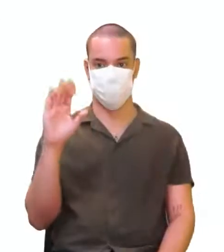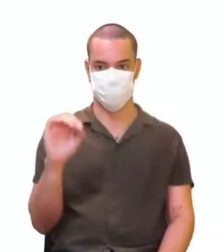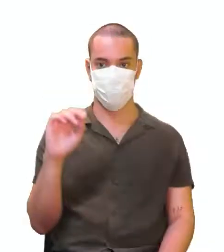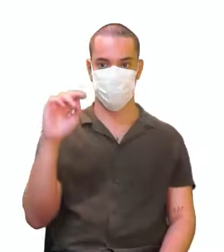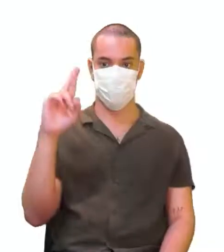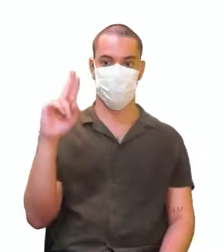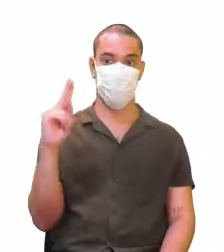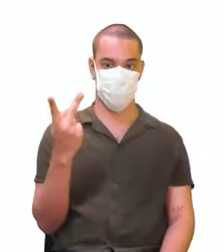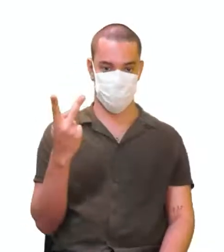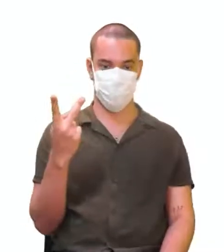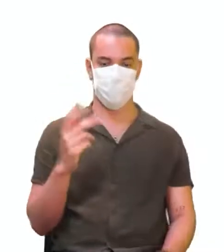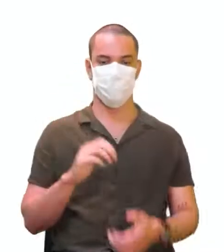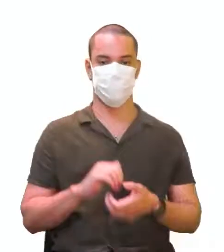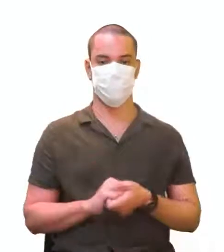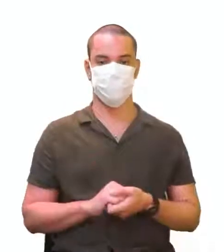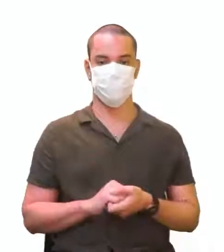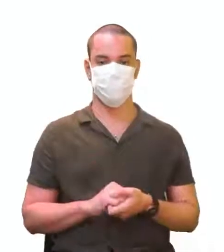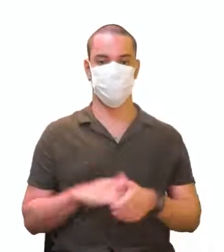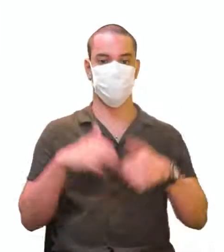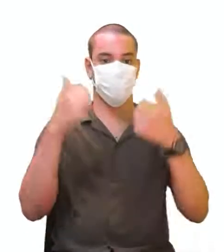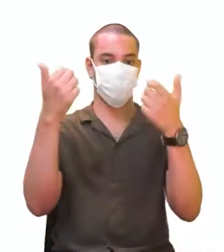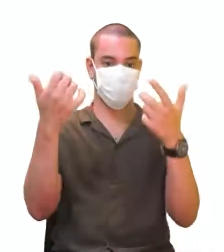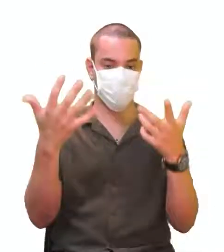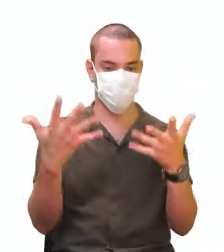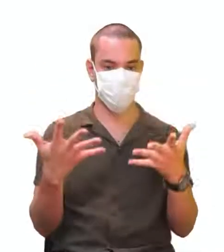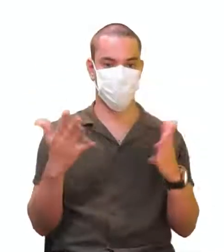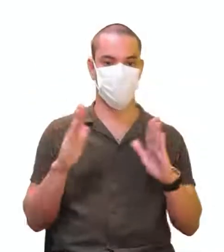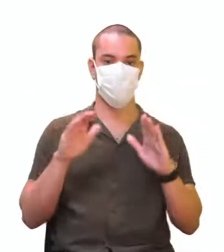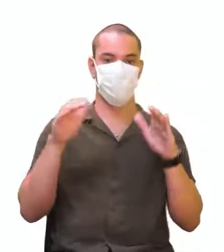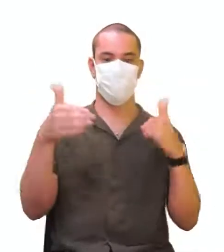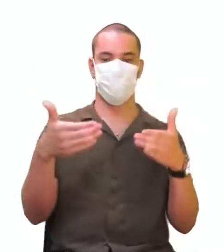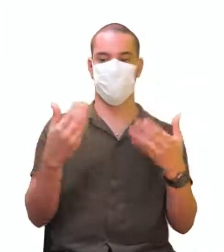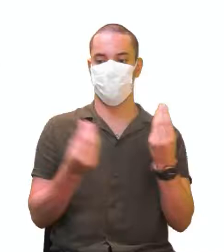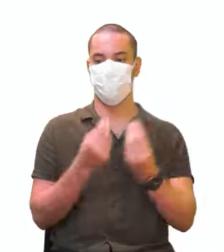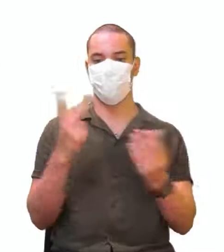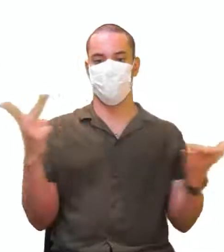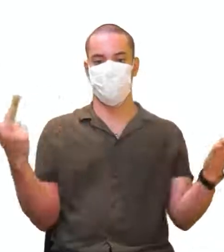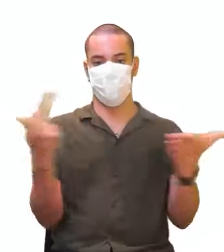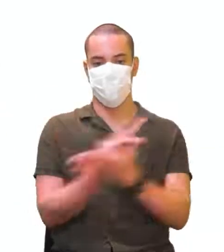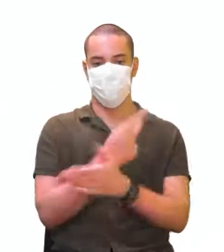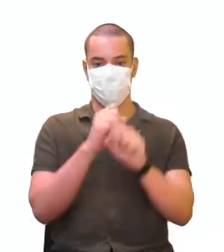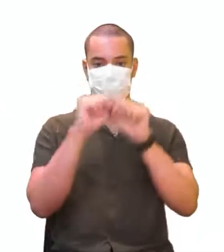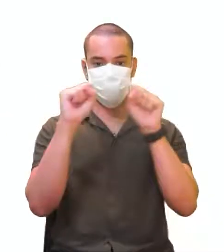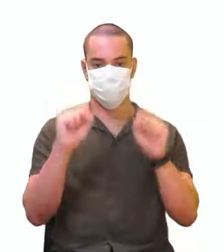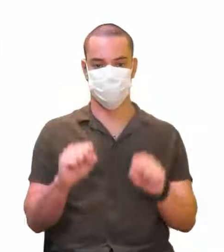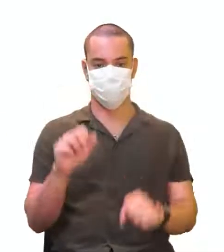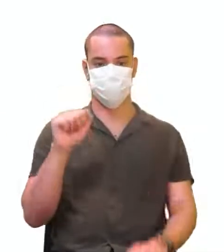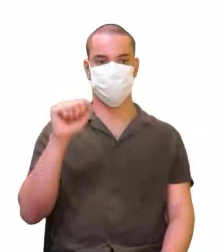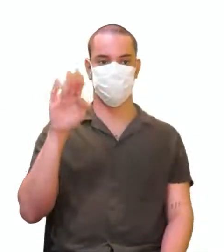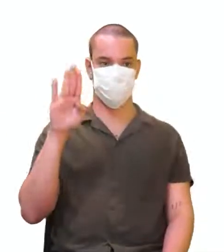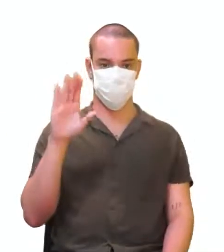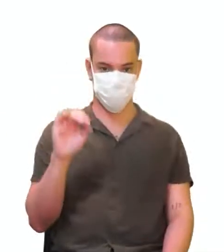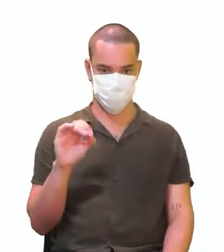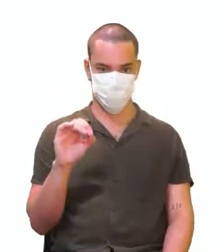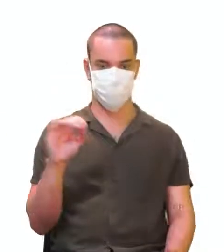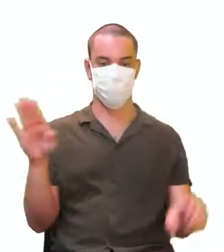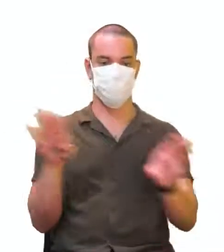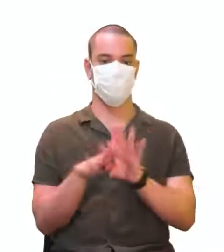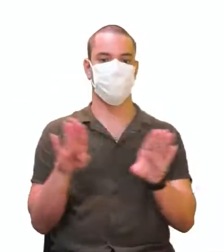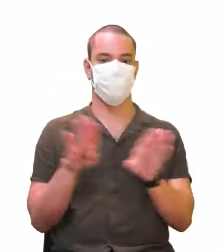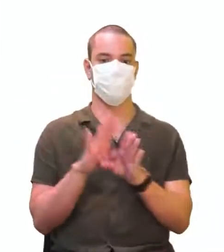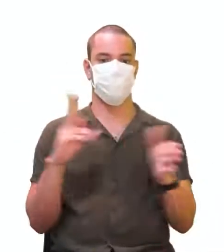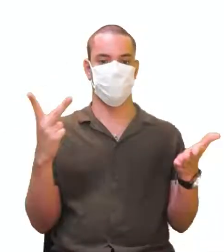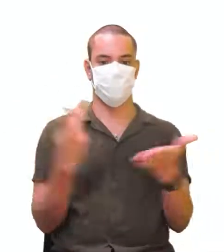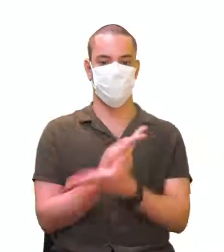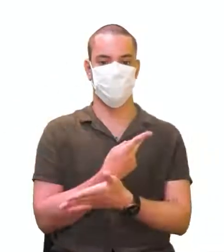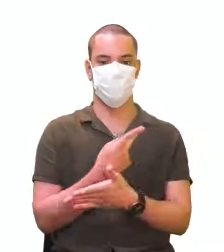estão representando. Falar especificamente de como que ocorre esse processo no sistema ABO e o fator RH, e vamos falar sobre